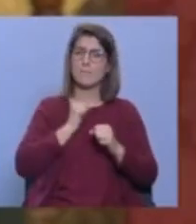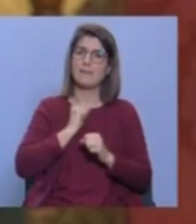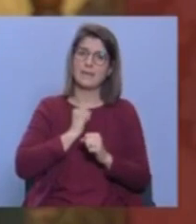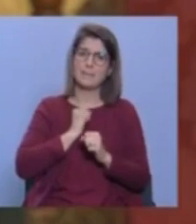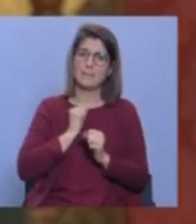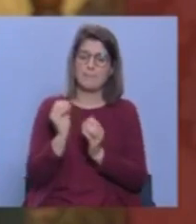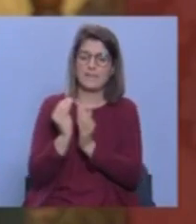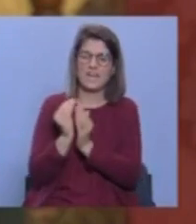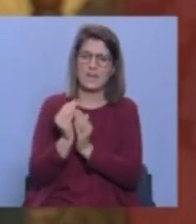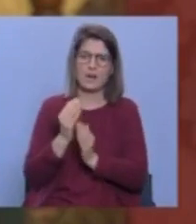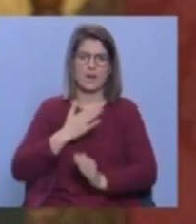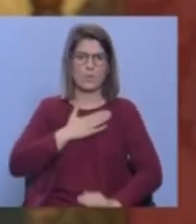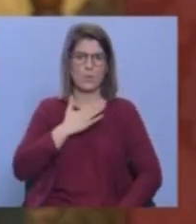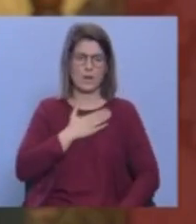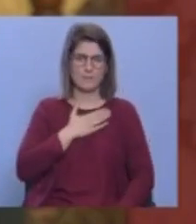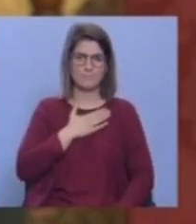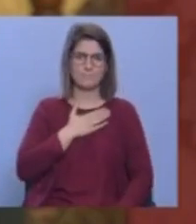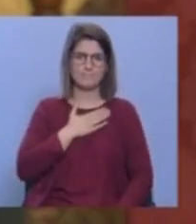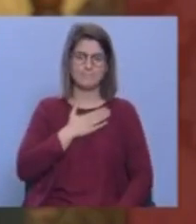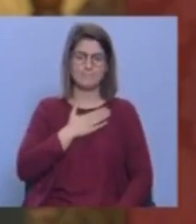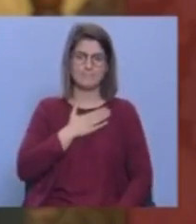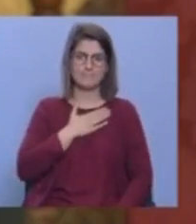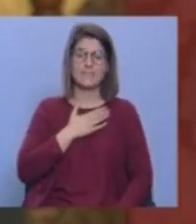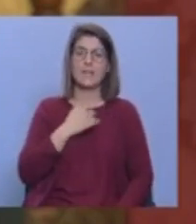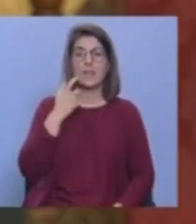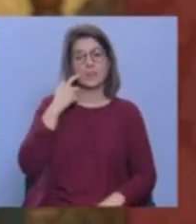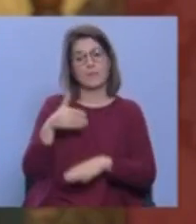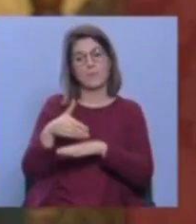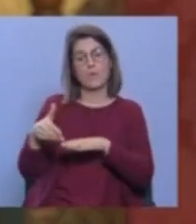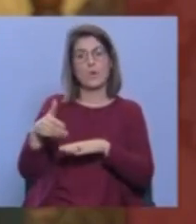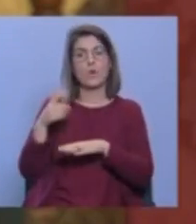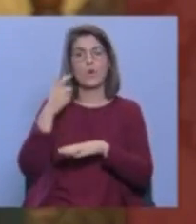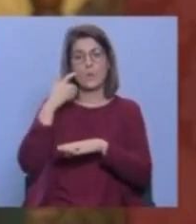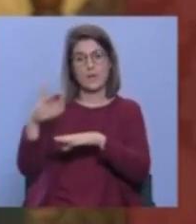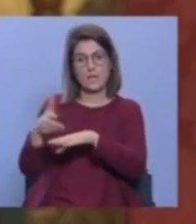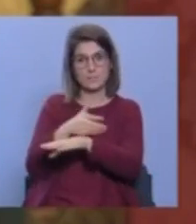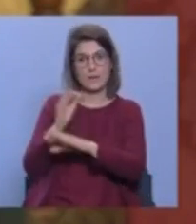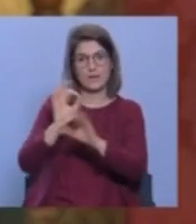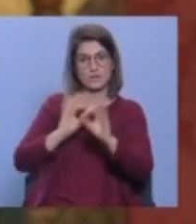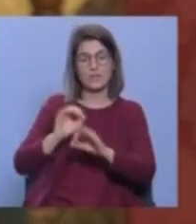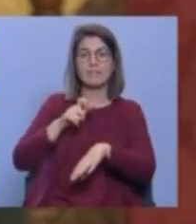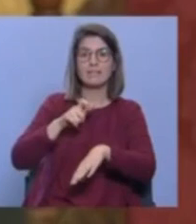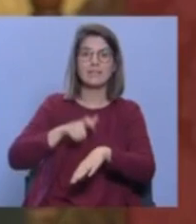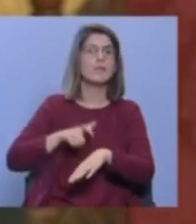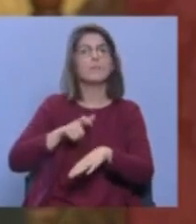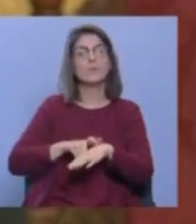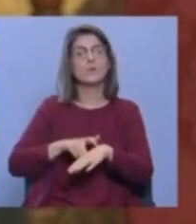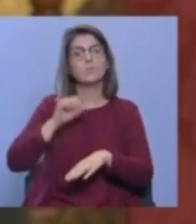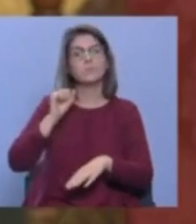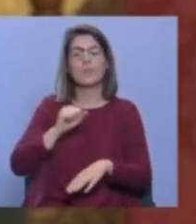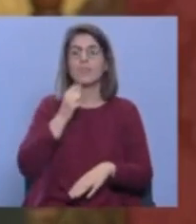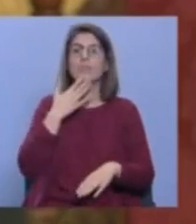pequena. A quaresma é precisamente o momento, a hora e o tempo